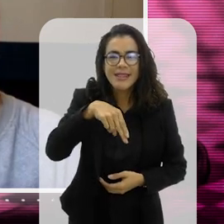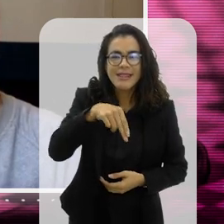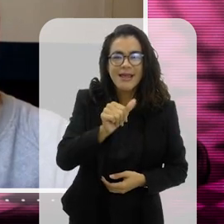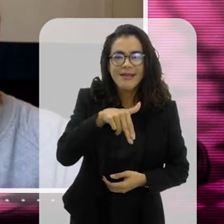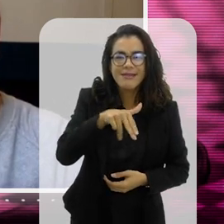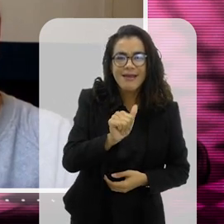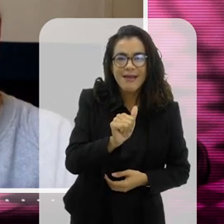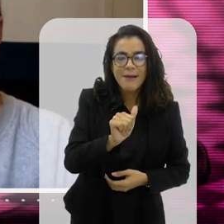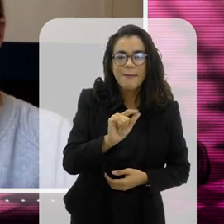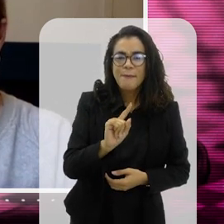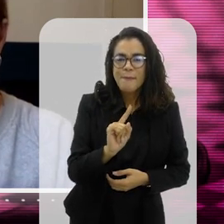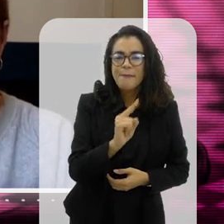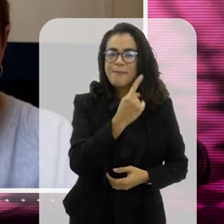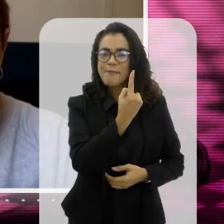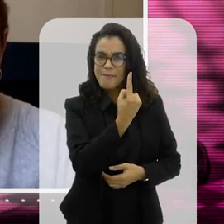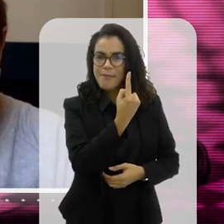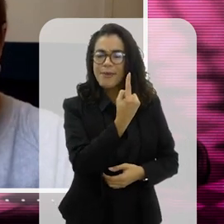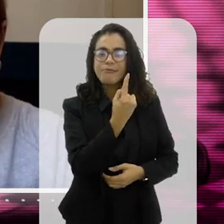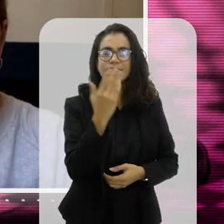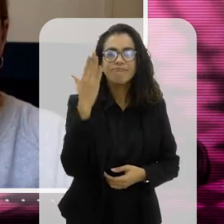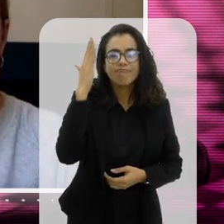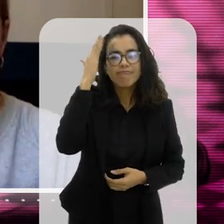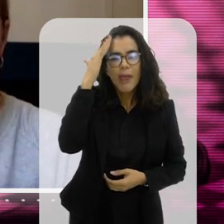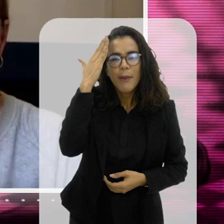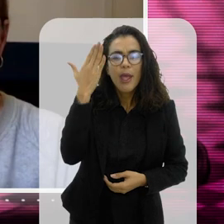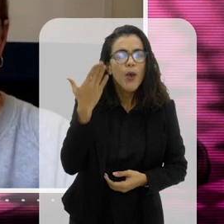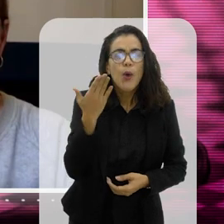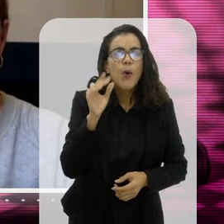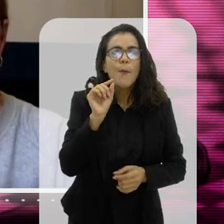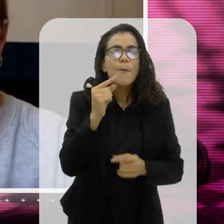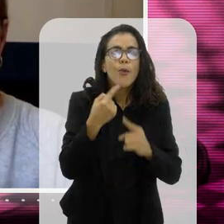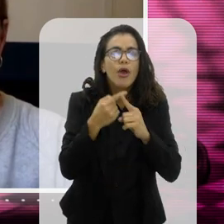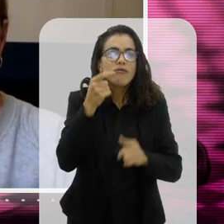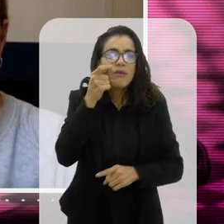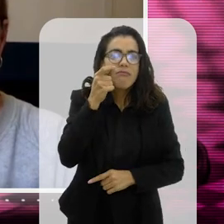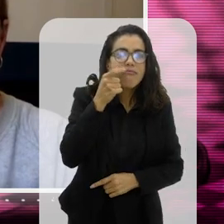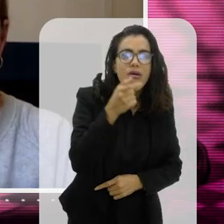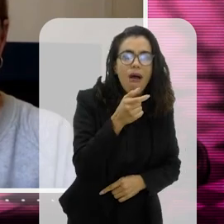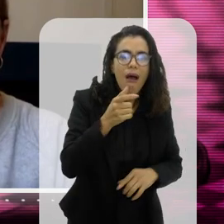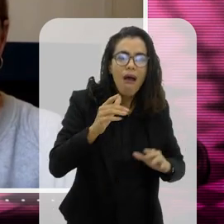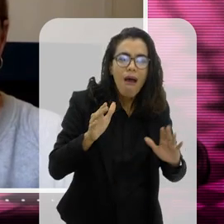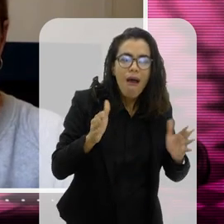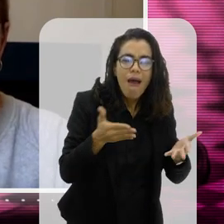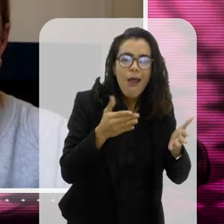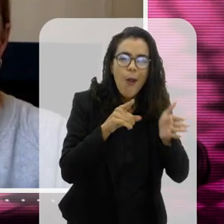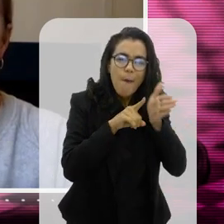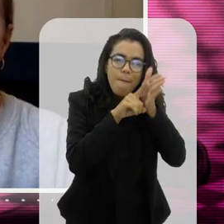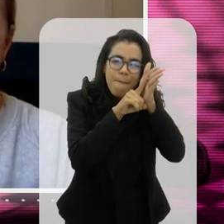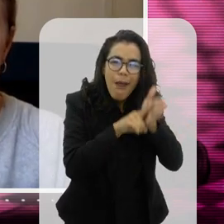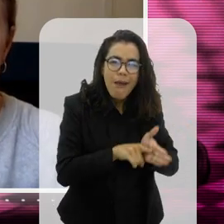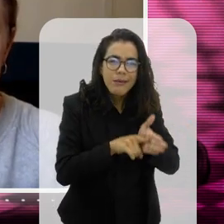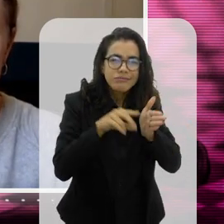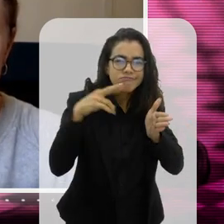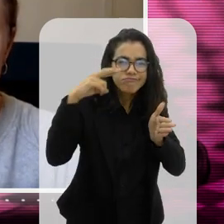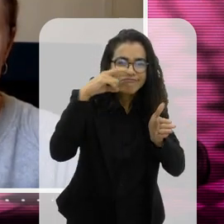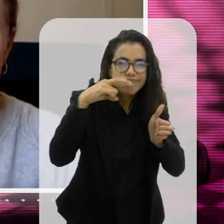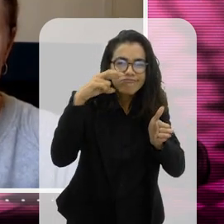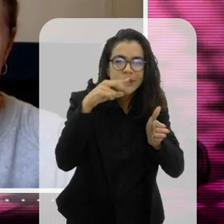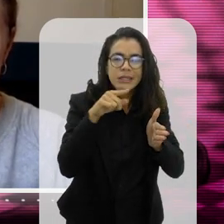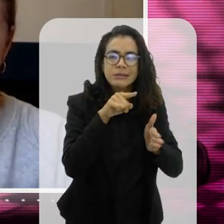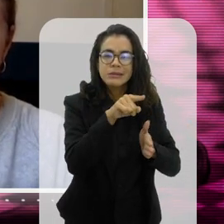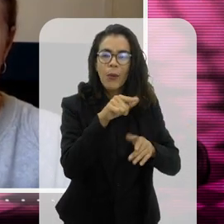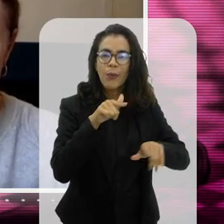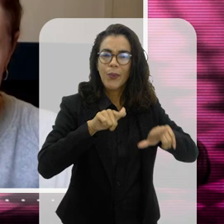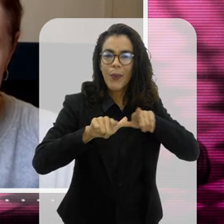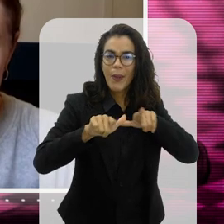você, Nana, né? Primeiramente, saber o que, que te motivou, né? Eu fiz uma pesquisa sobre o seu